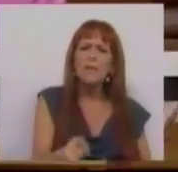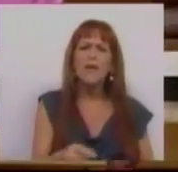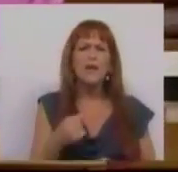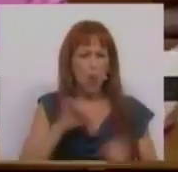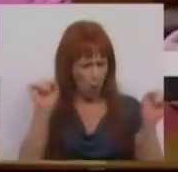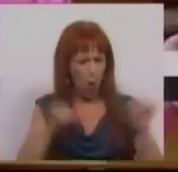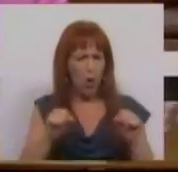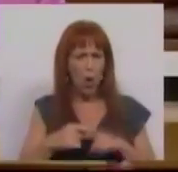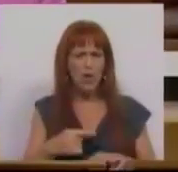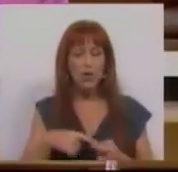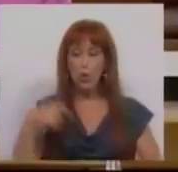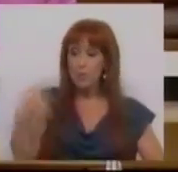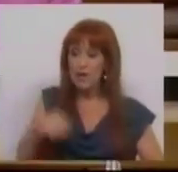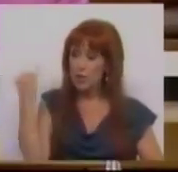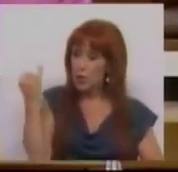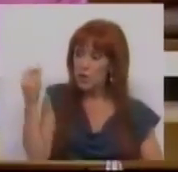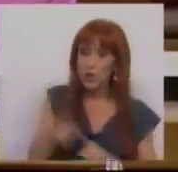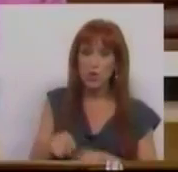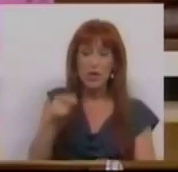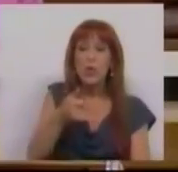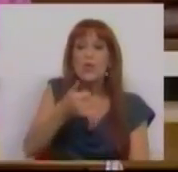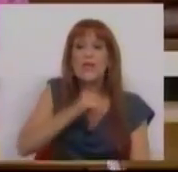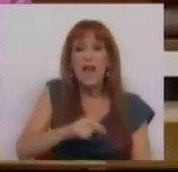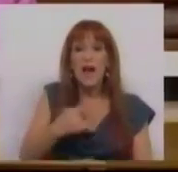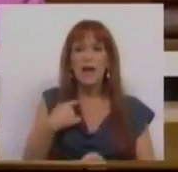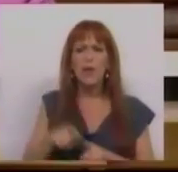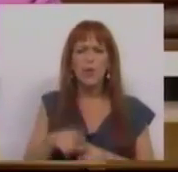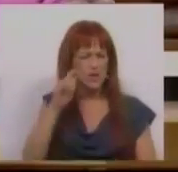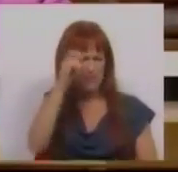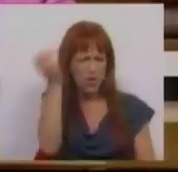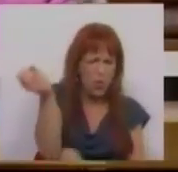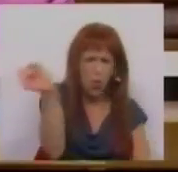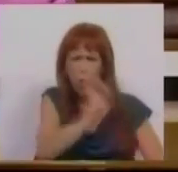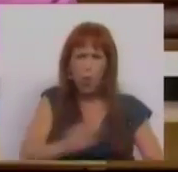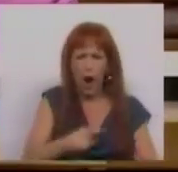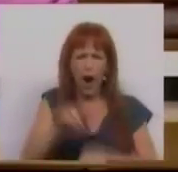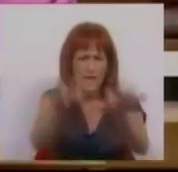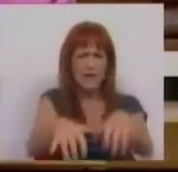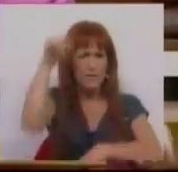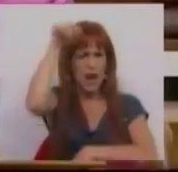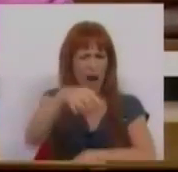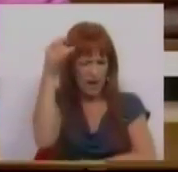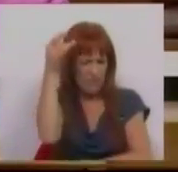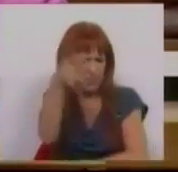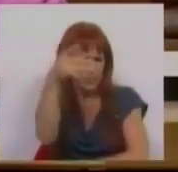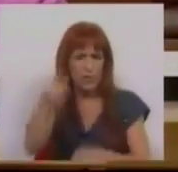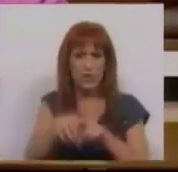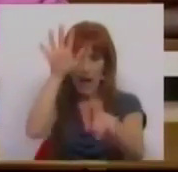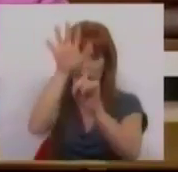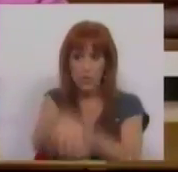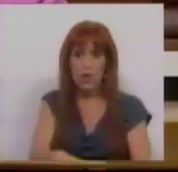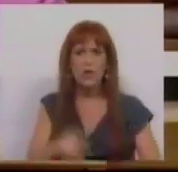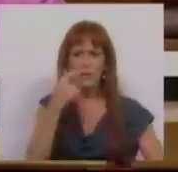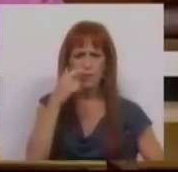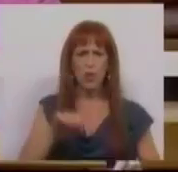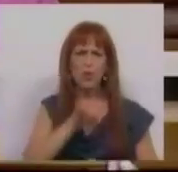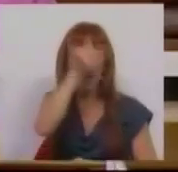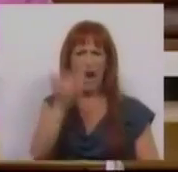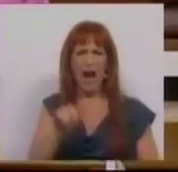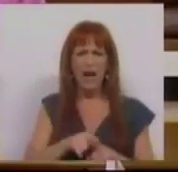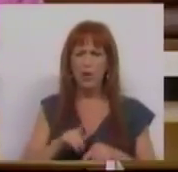se concorda com o Presidente do Instituto do Sangue, que desrespeita esta Assembleia e discrimina homossexuais